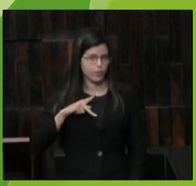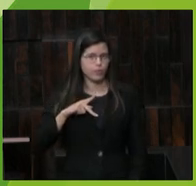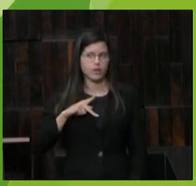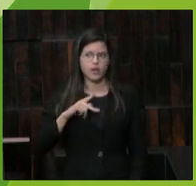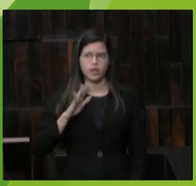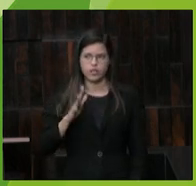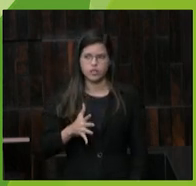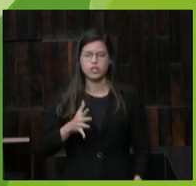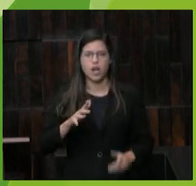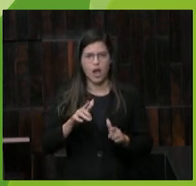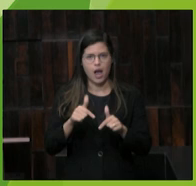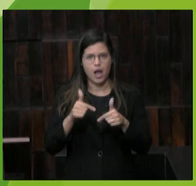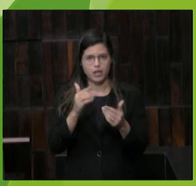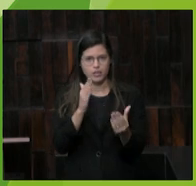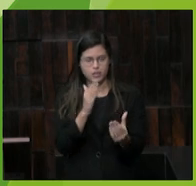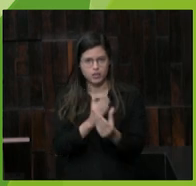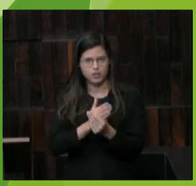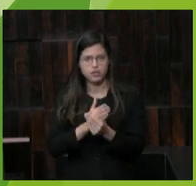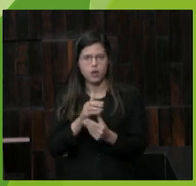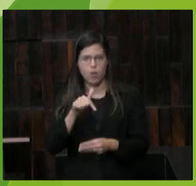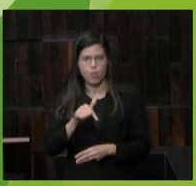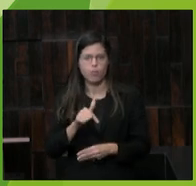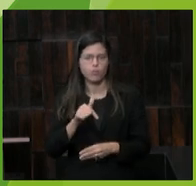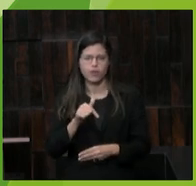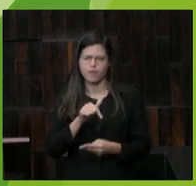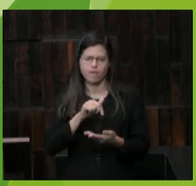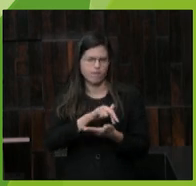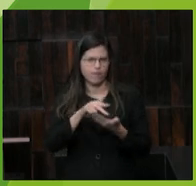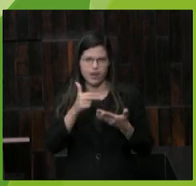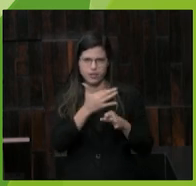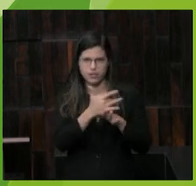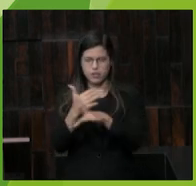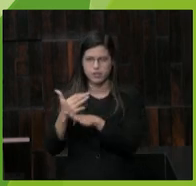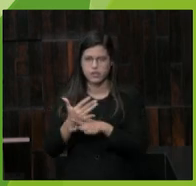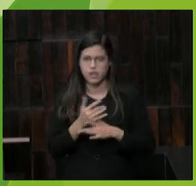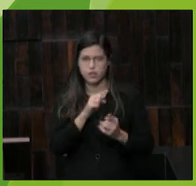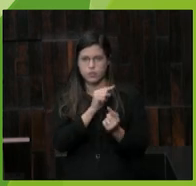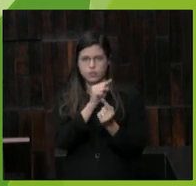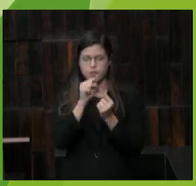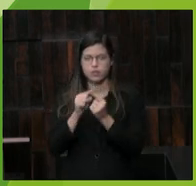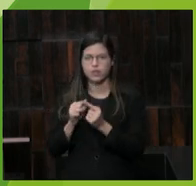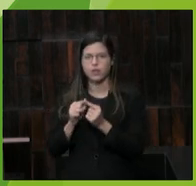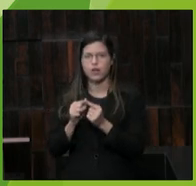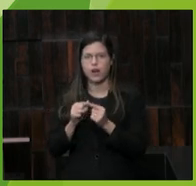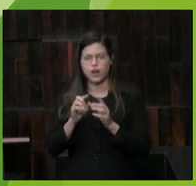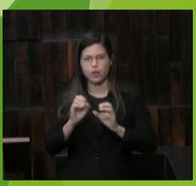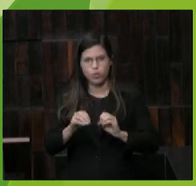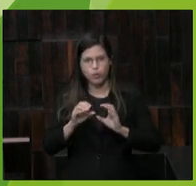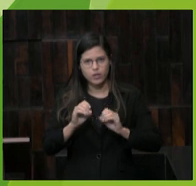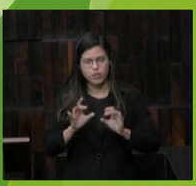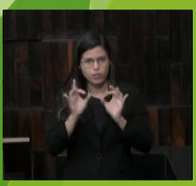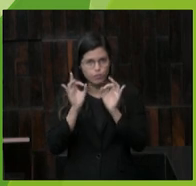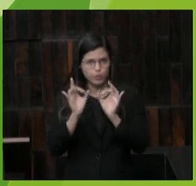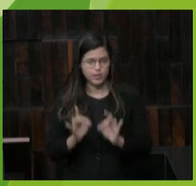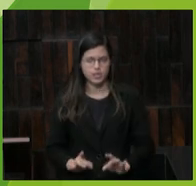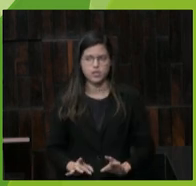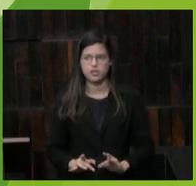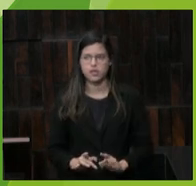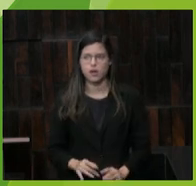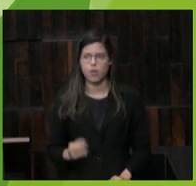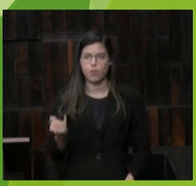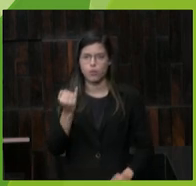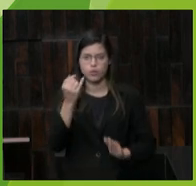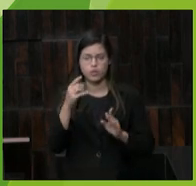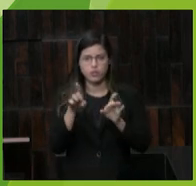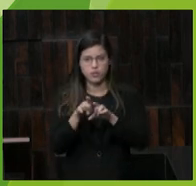ajuizou ações civis públicas em vários municípios, objetivando a reestruturação da educação especial. Eu acho importante também a gente